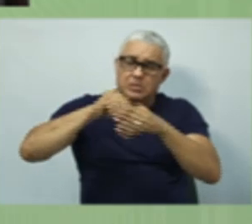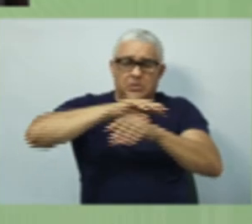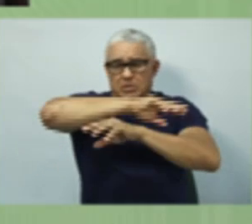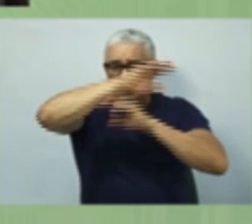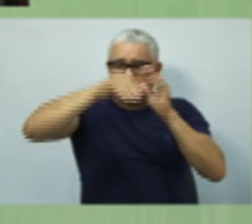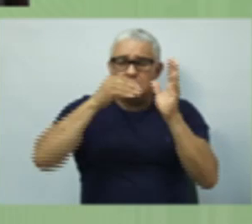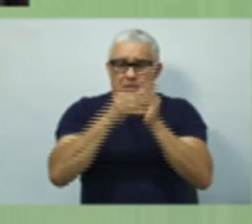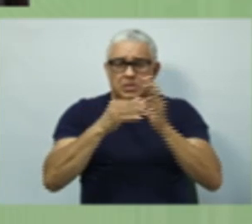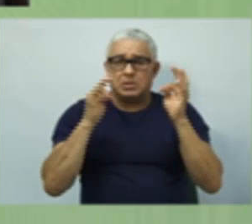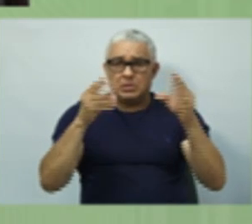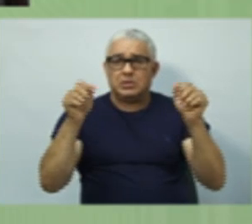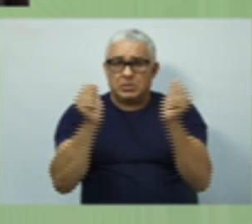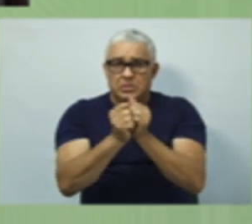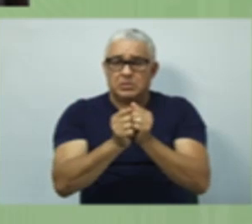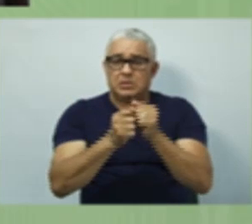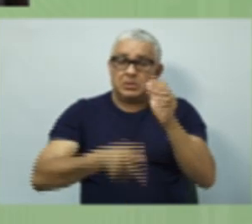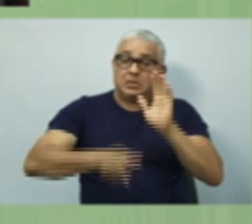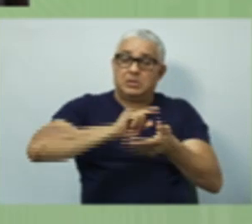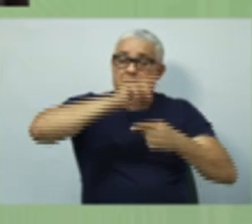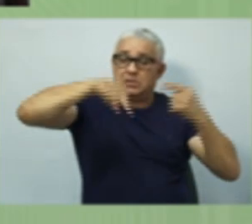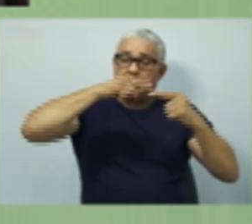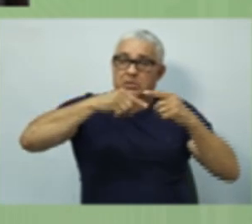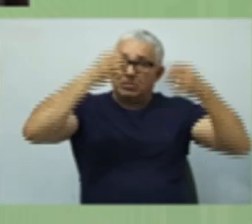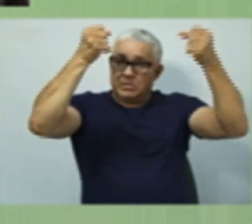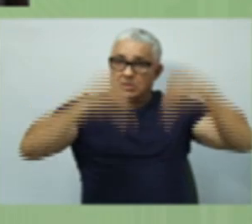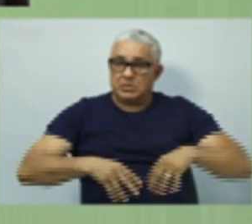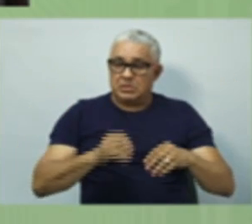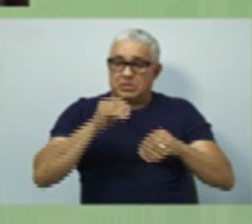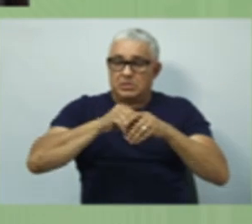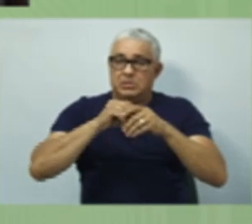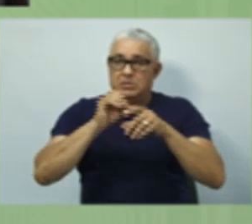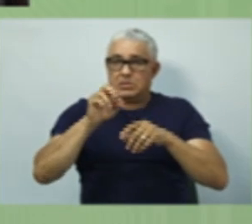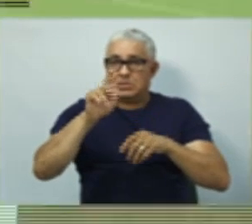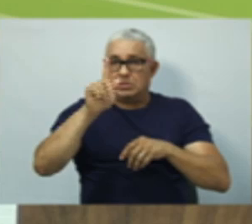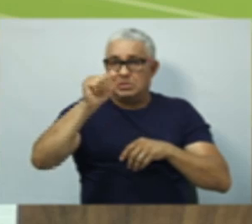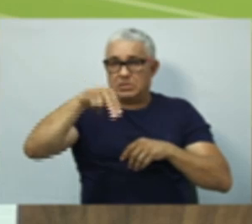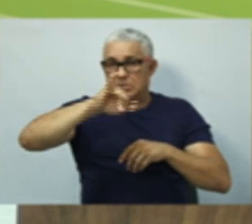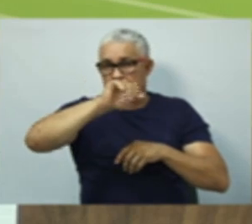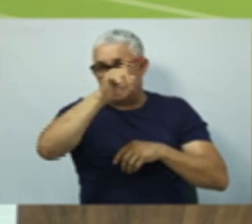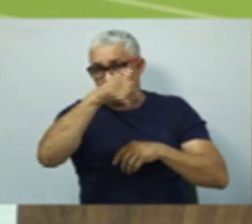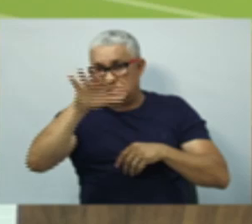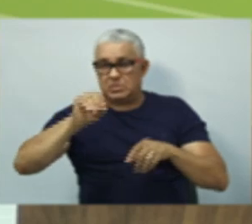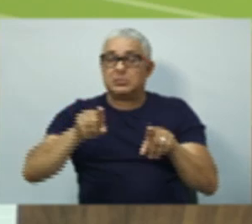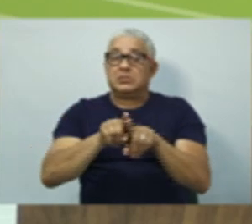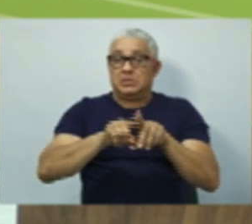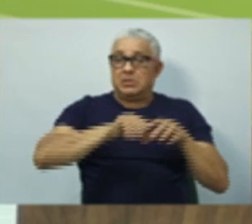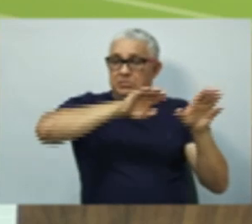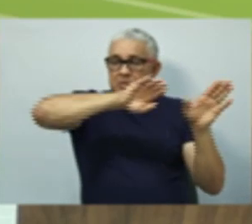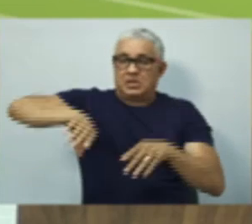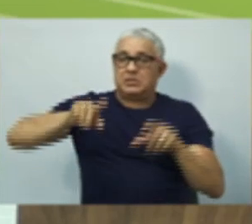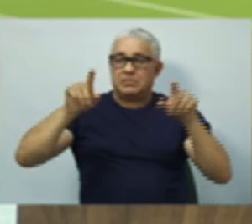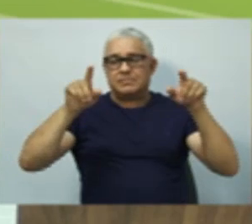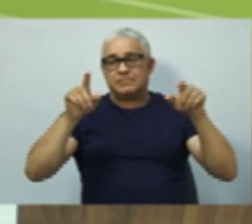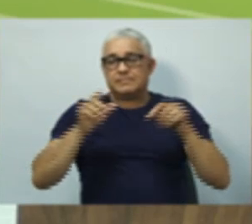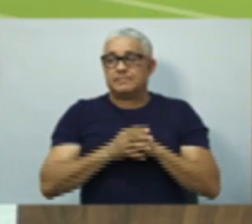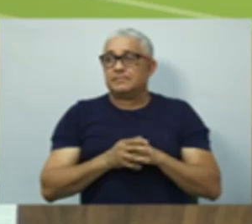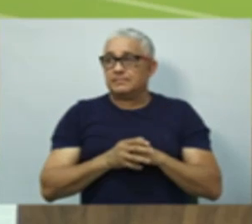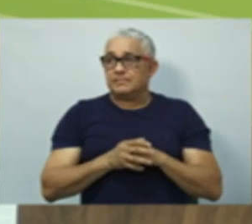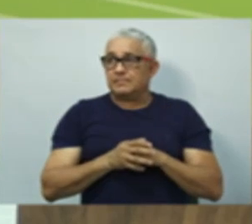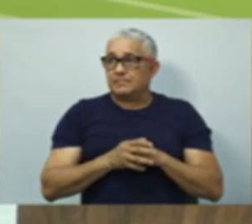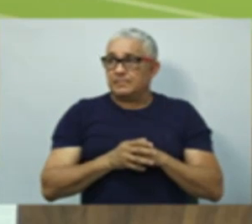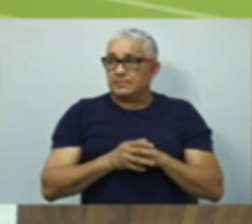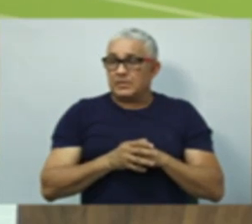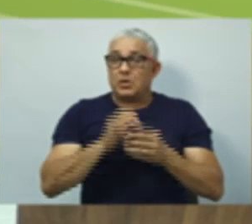descritos no planejamento da organização. Professor, eu só vou abrir um parênteses em relação ao último item,